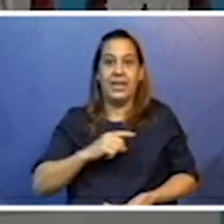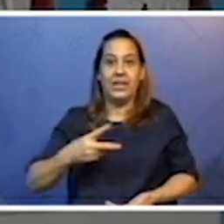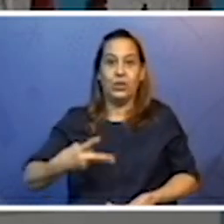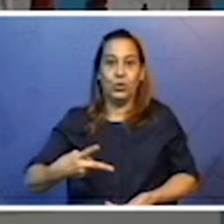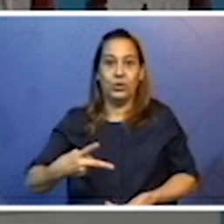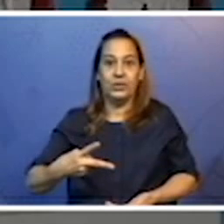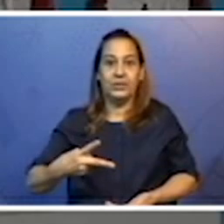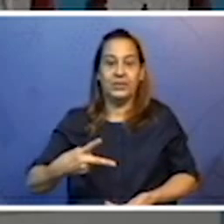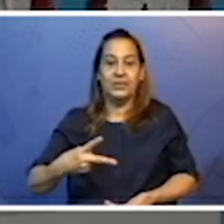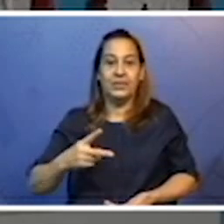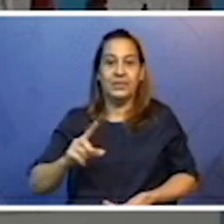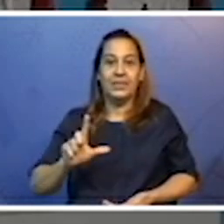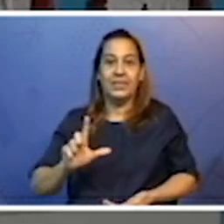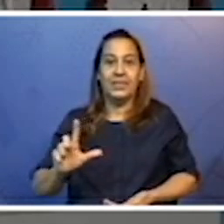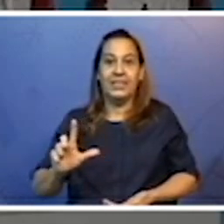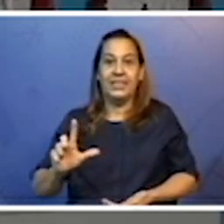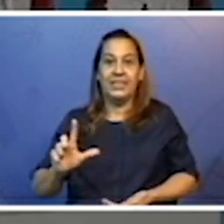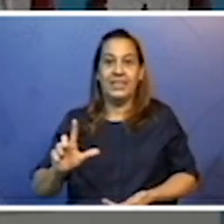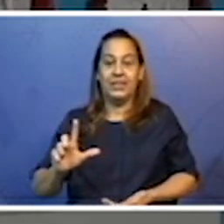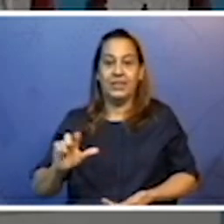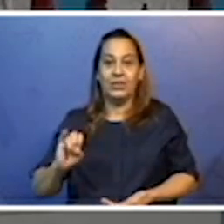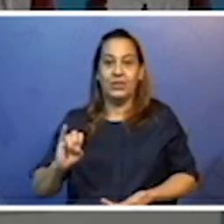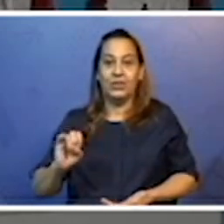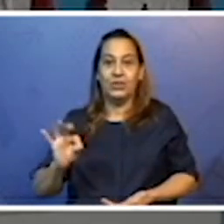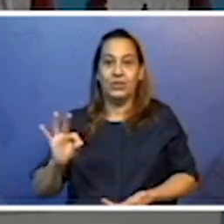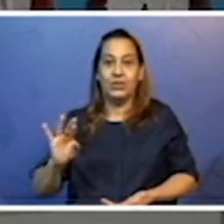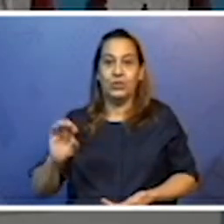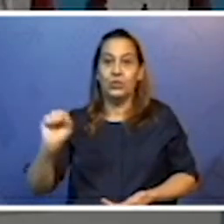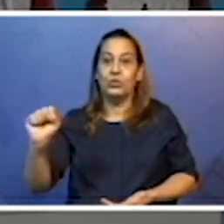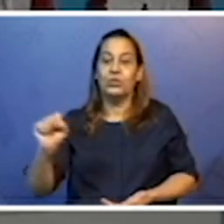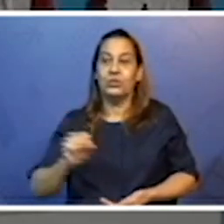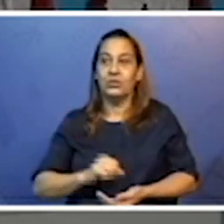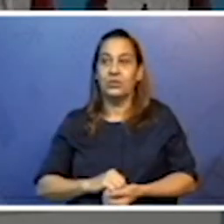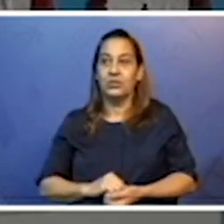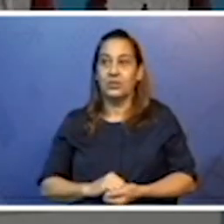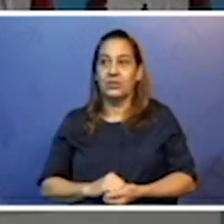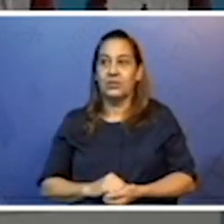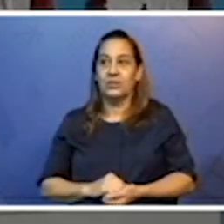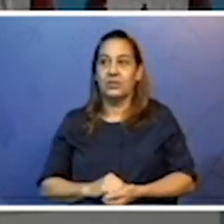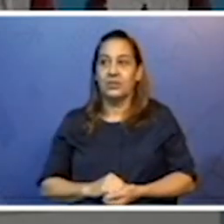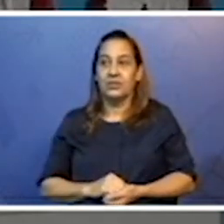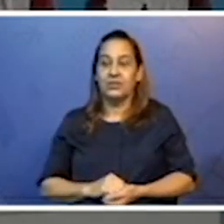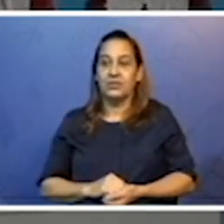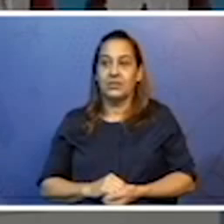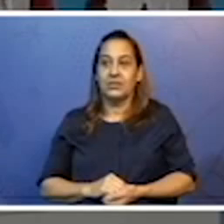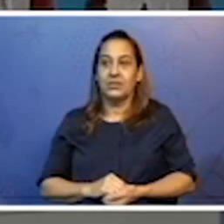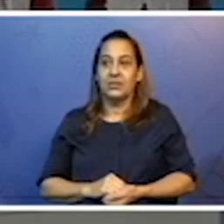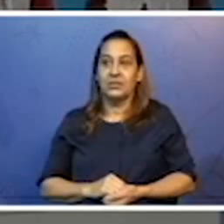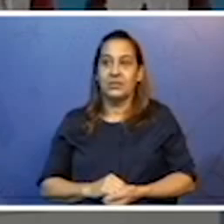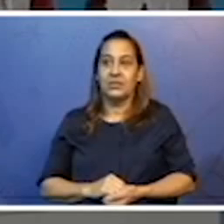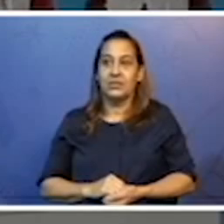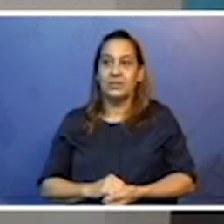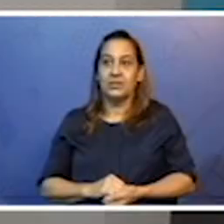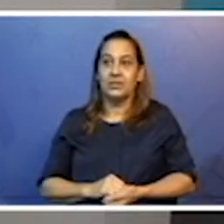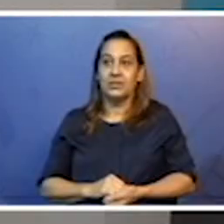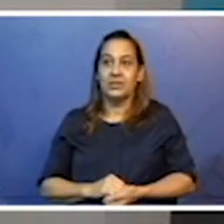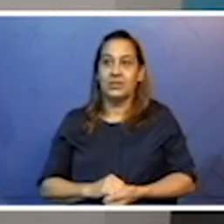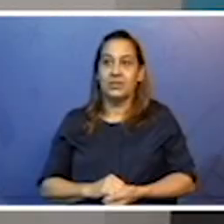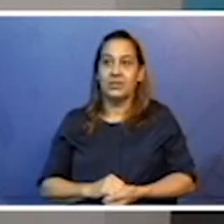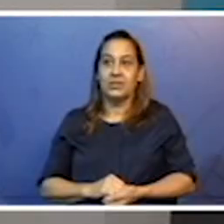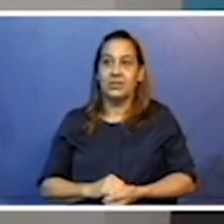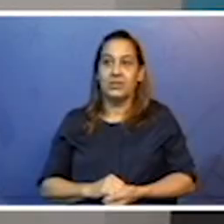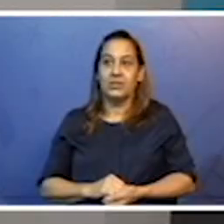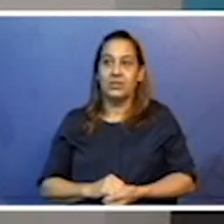litros. Quantas vezes este cabe dentro deste? Então, vocês vão vir aqui e vão